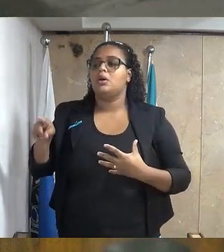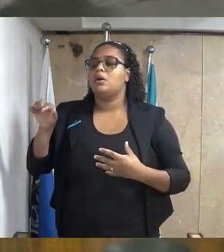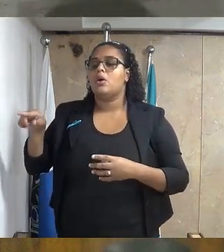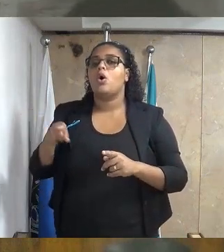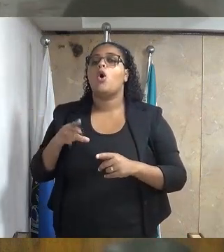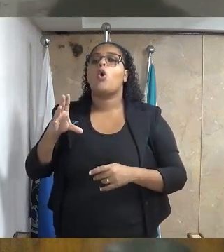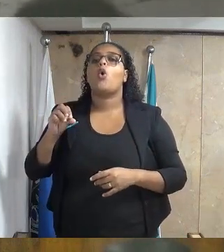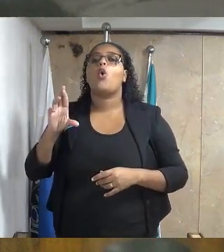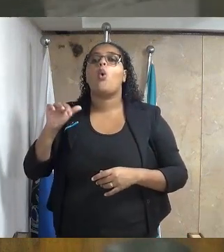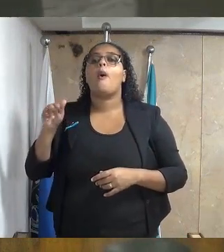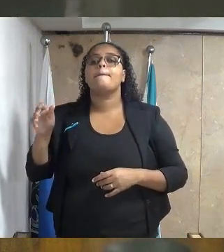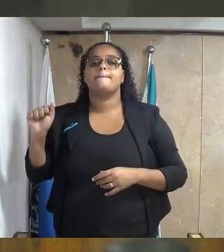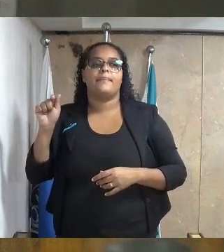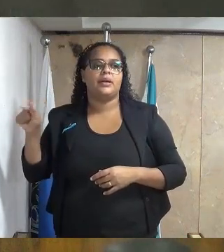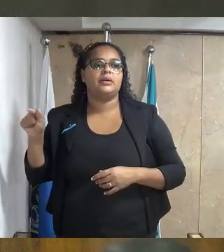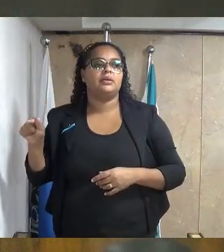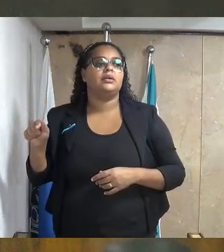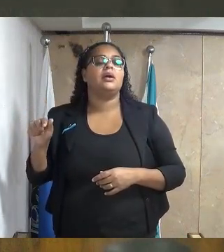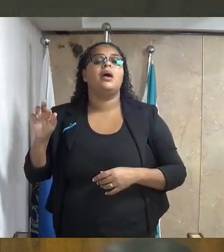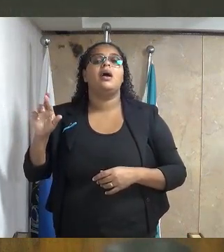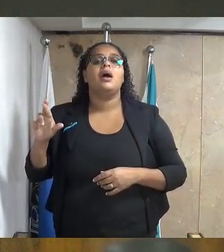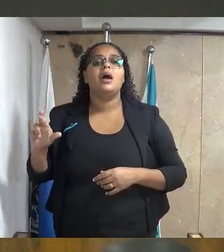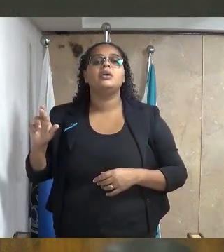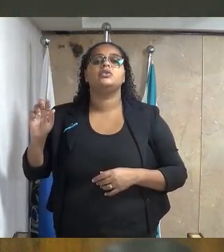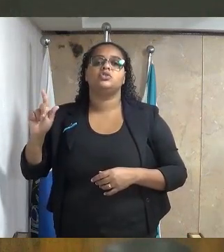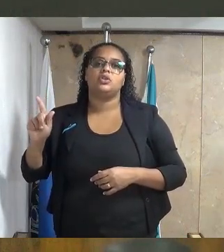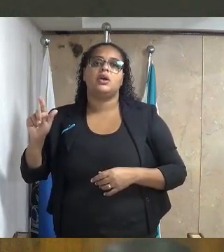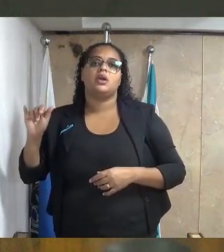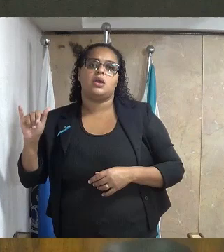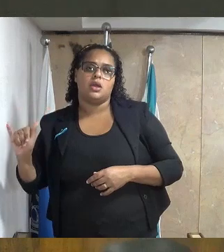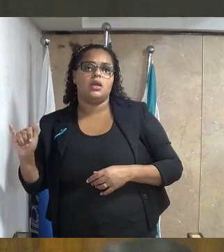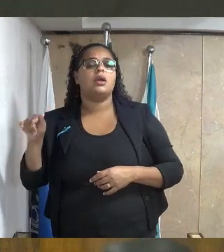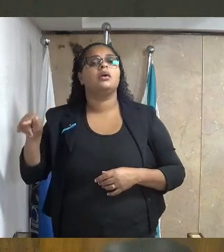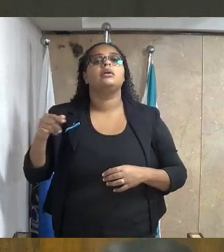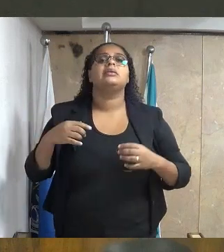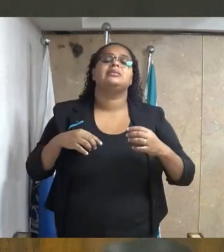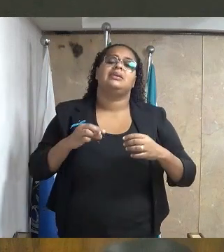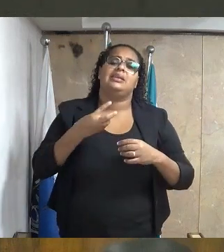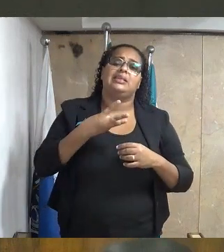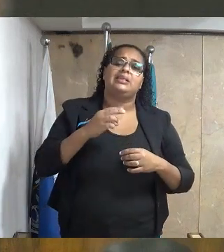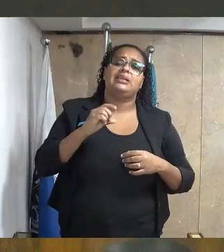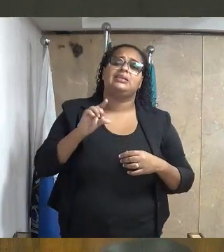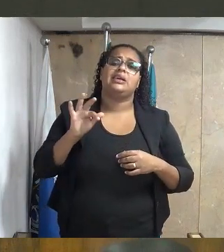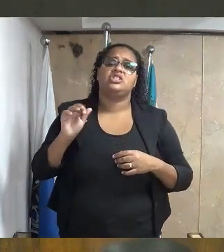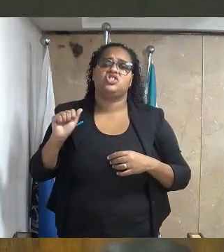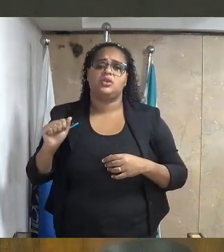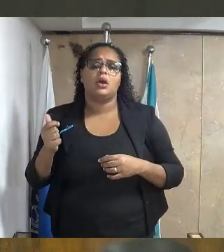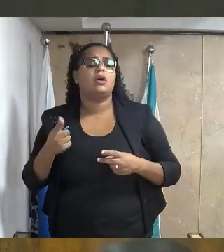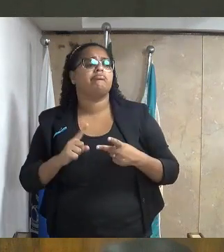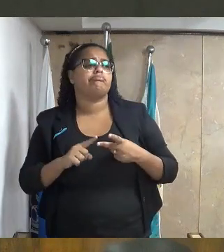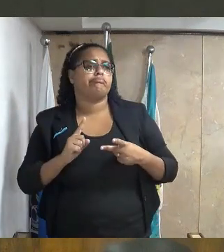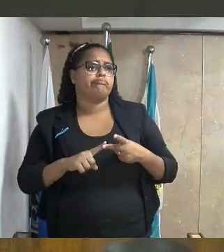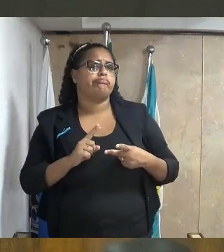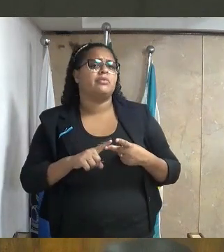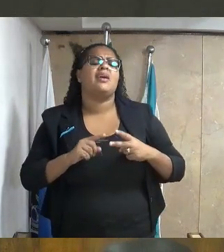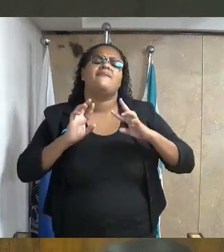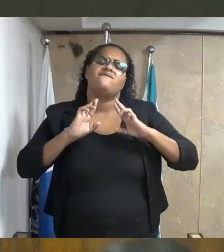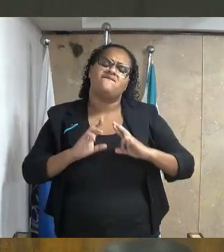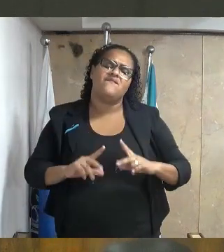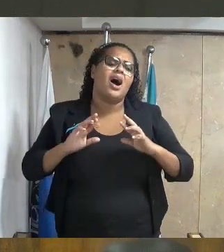cobram o RGI, que tem validade de 30 dias, onde eles cobram